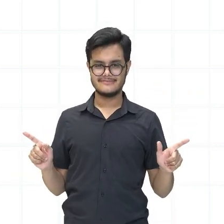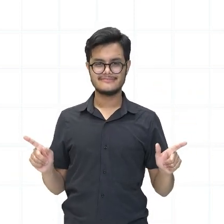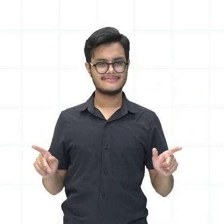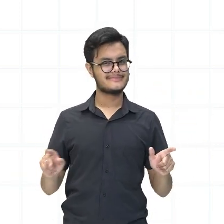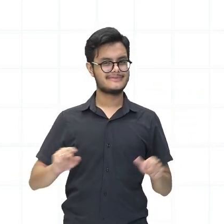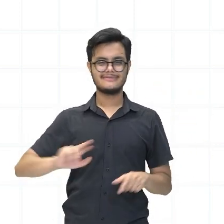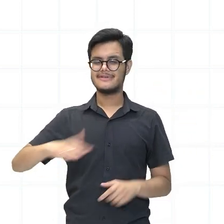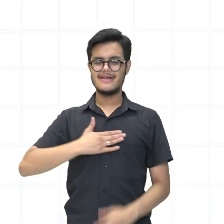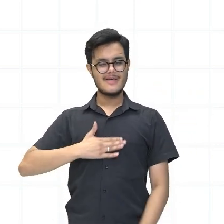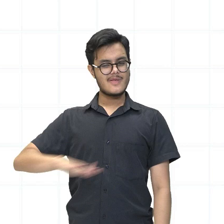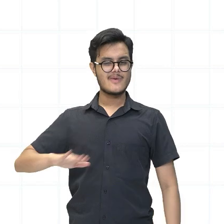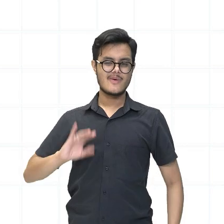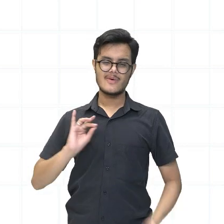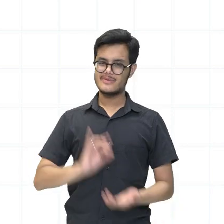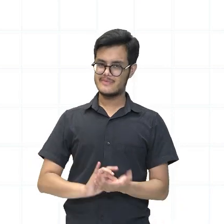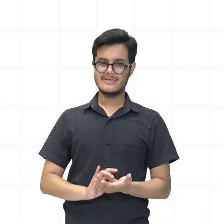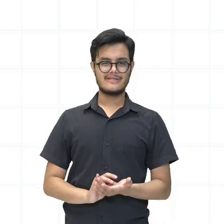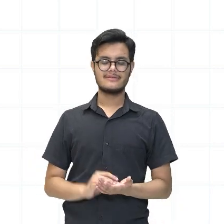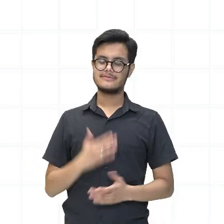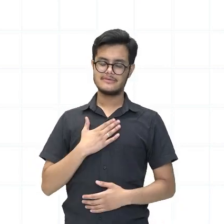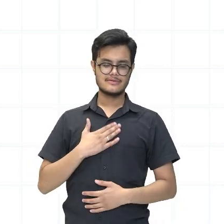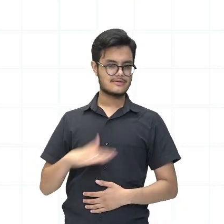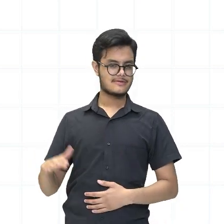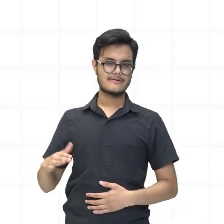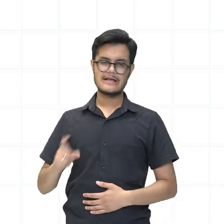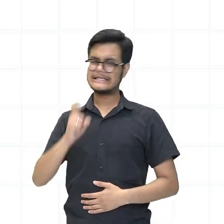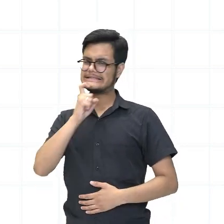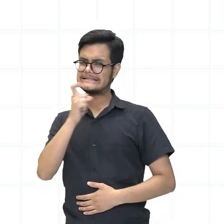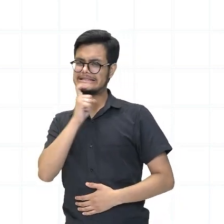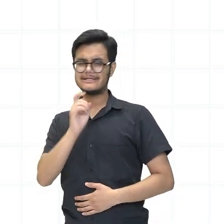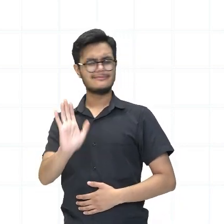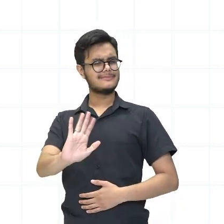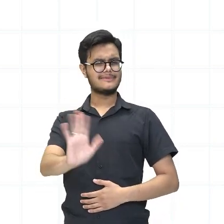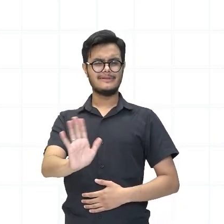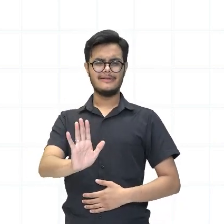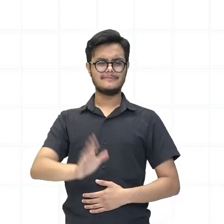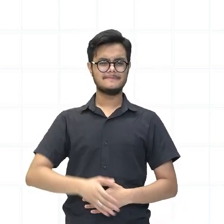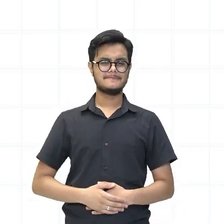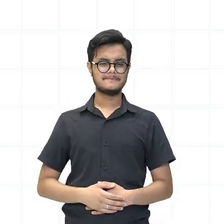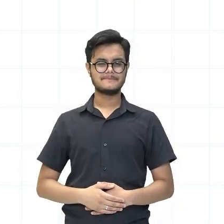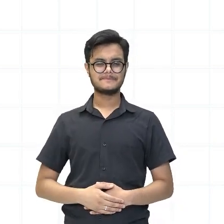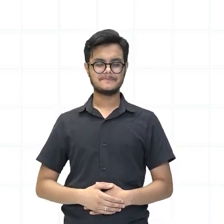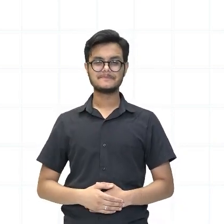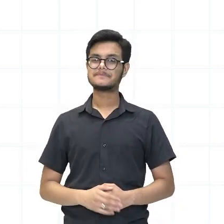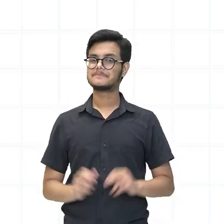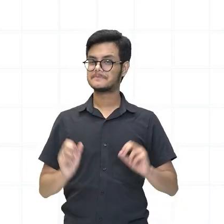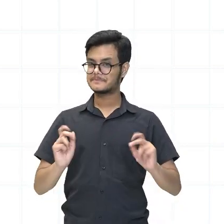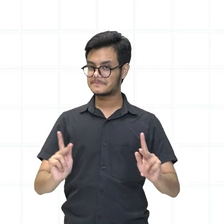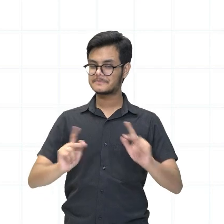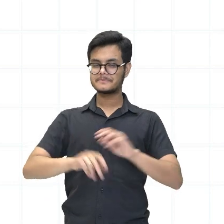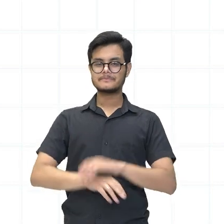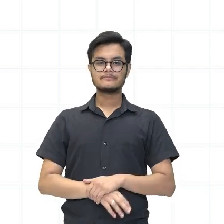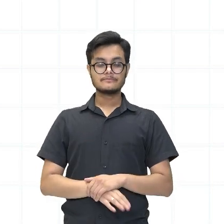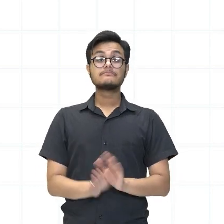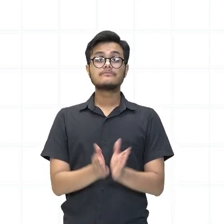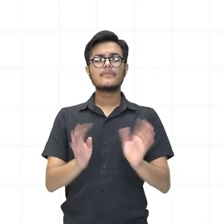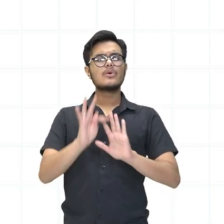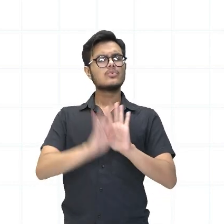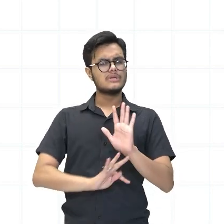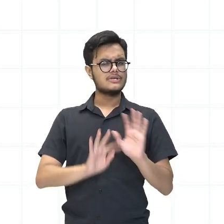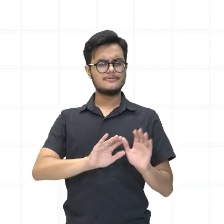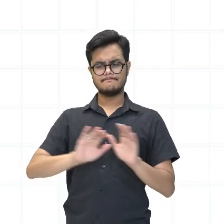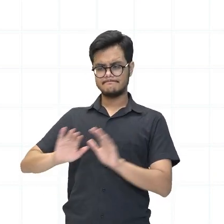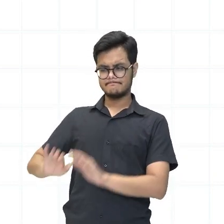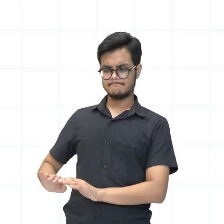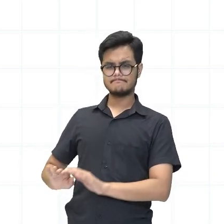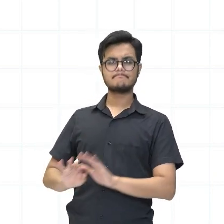não gosta muito, certo? A gente não tem vontade de passar frio desse jeito. Então, por exemplo, voltando aqui ao nosso texto, mais uma